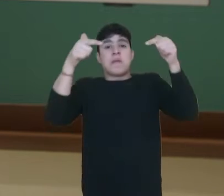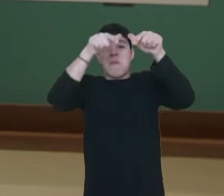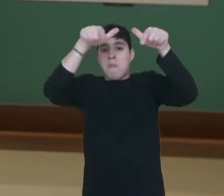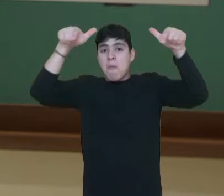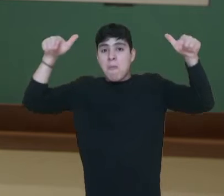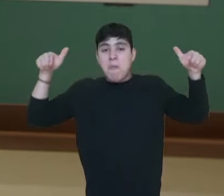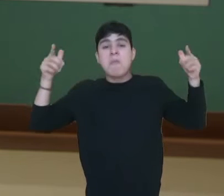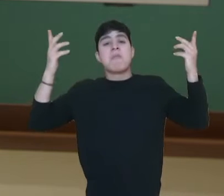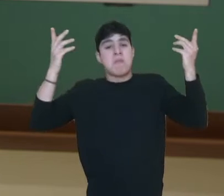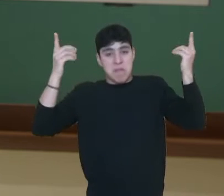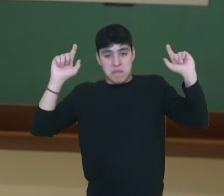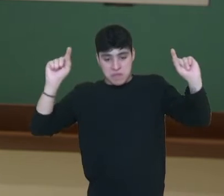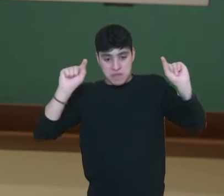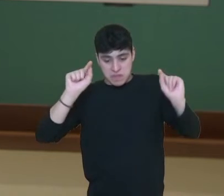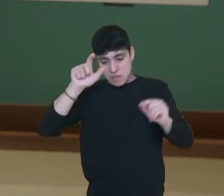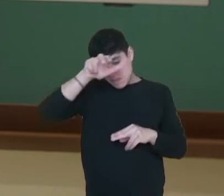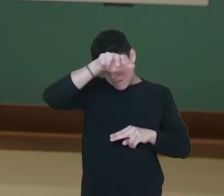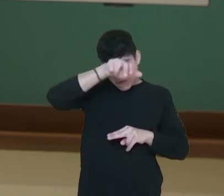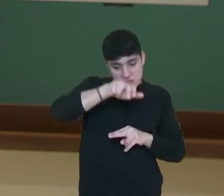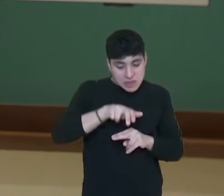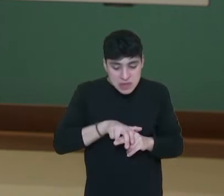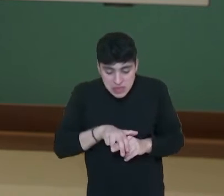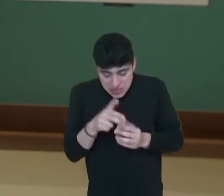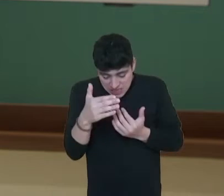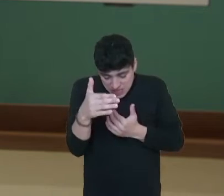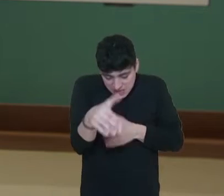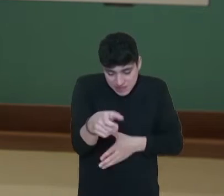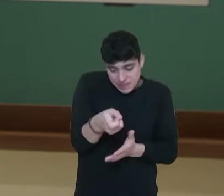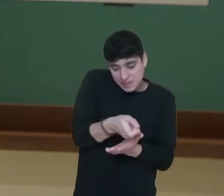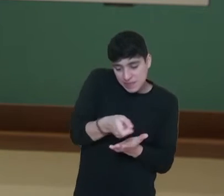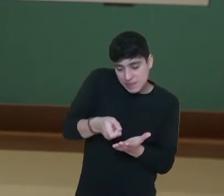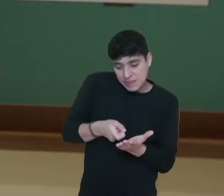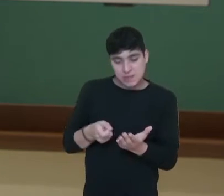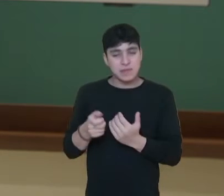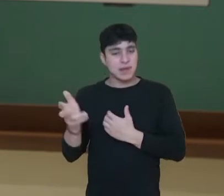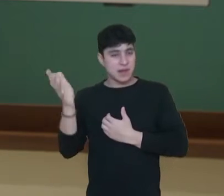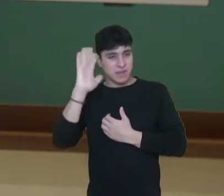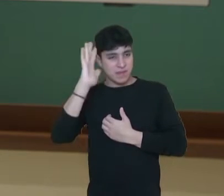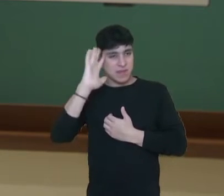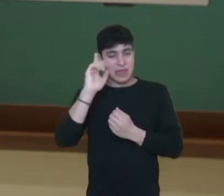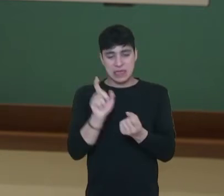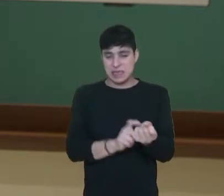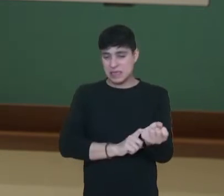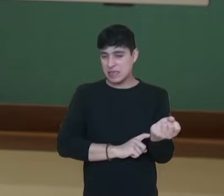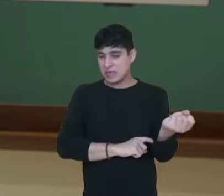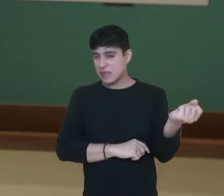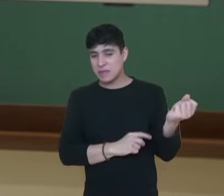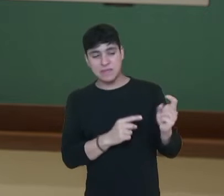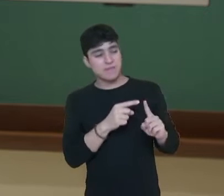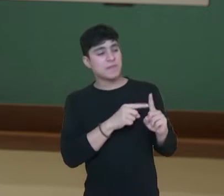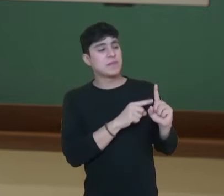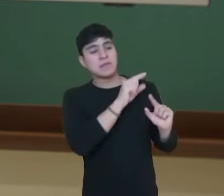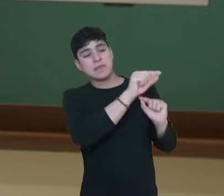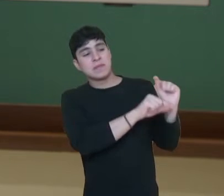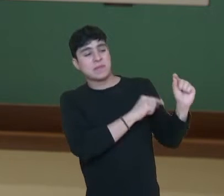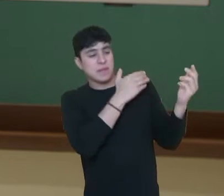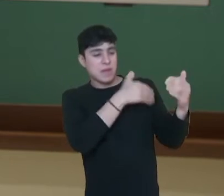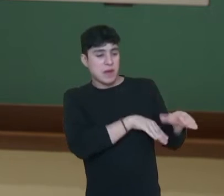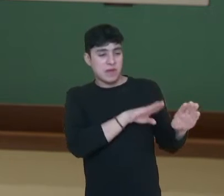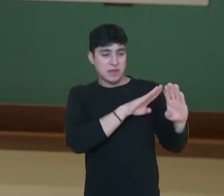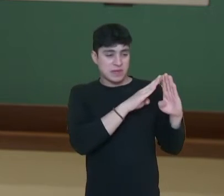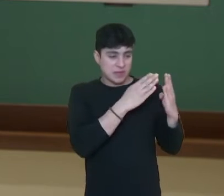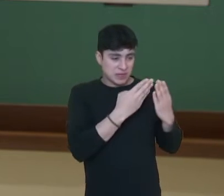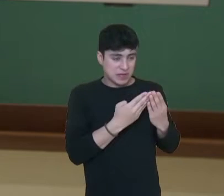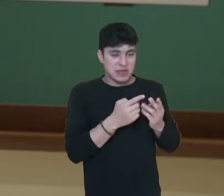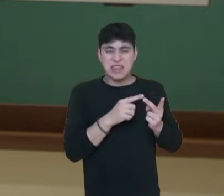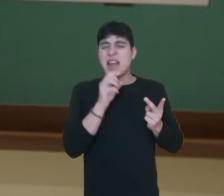a galera fazendo a prova mais importante. Se já dá um nervoso, qualquer tipo de prova, né, na escola,